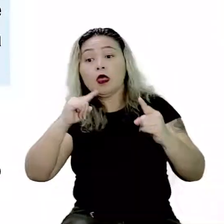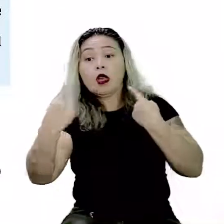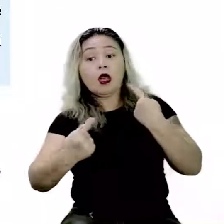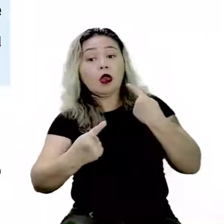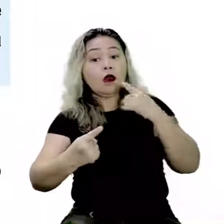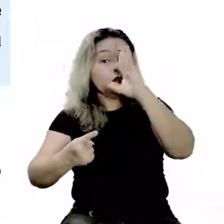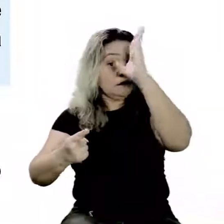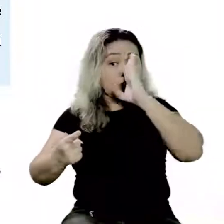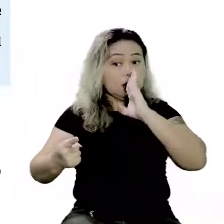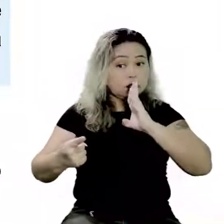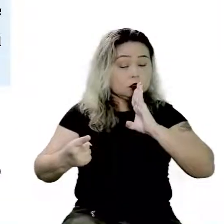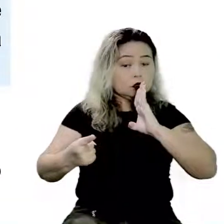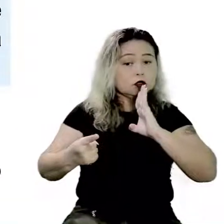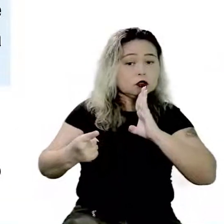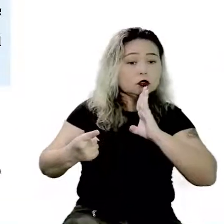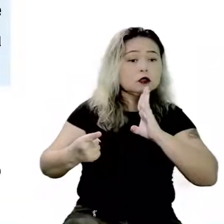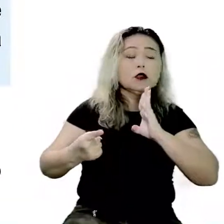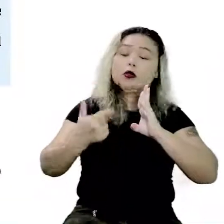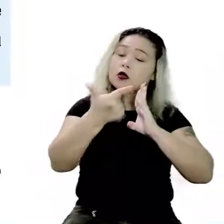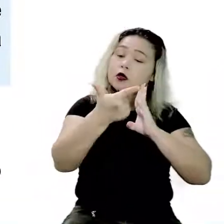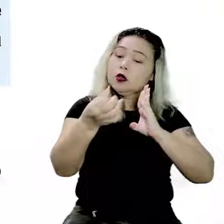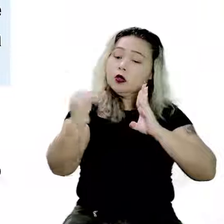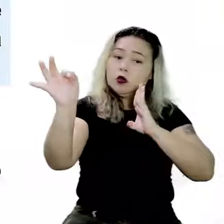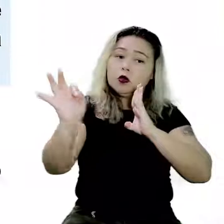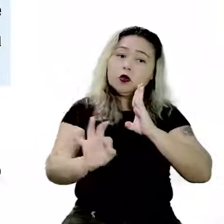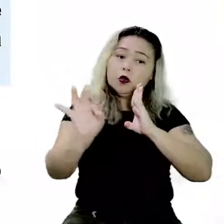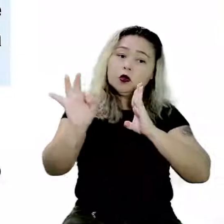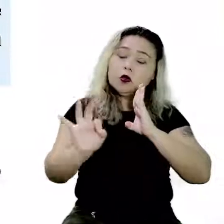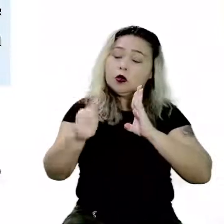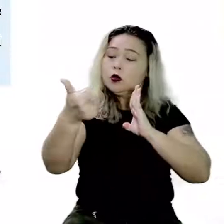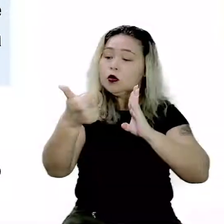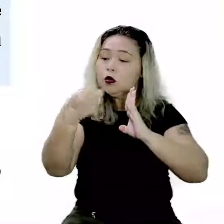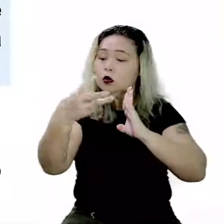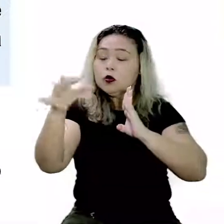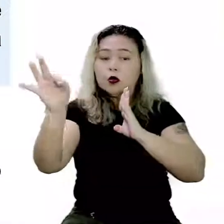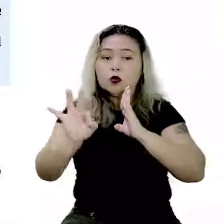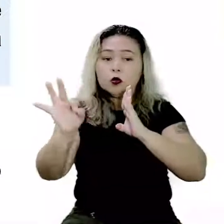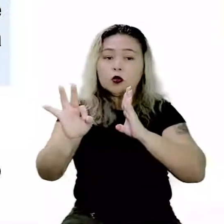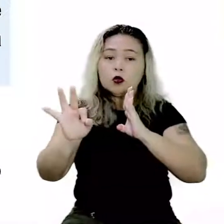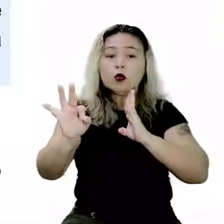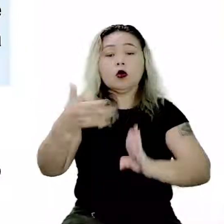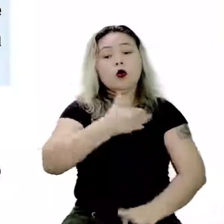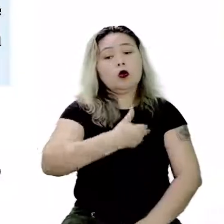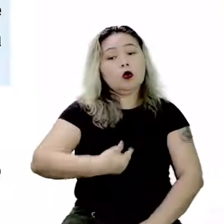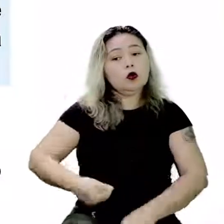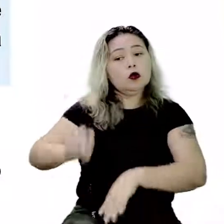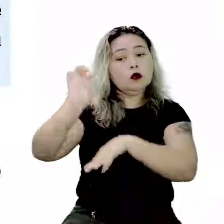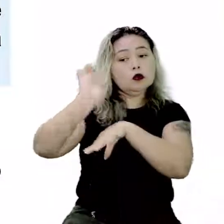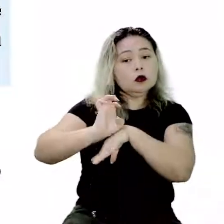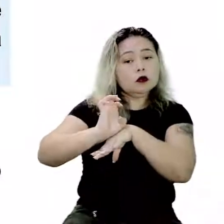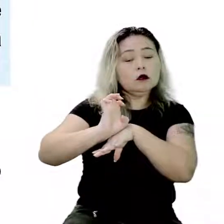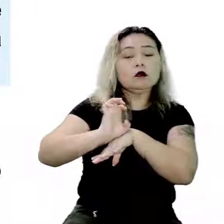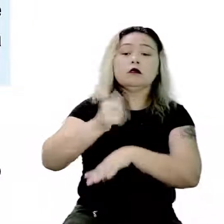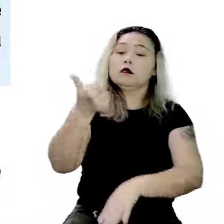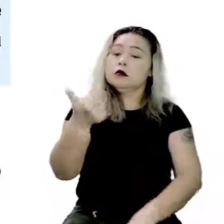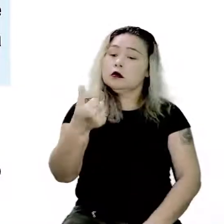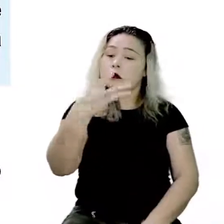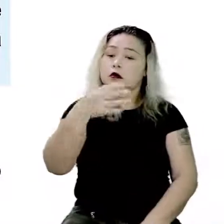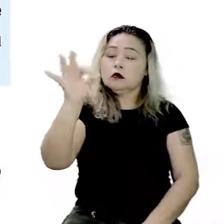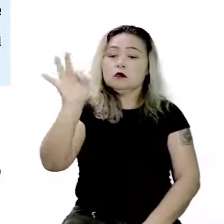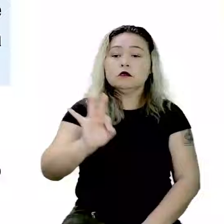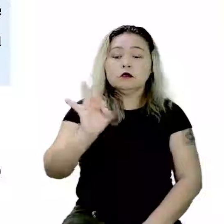contrapartida brasileira de 26% e 13% do governo, sendo 13% do governo estadual